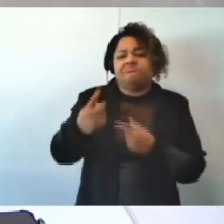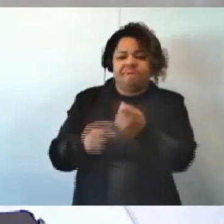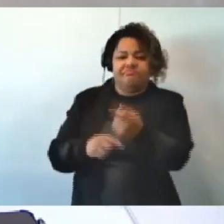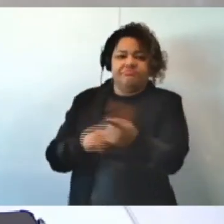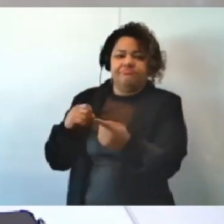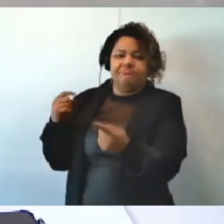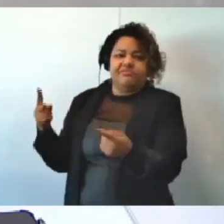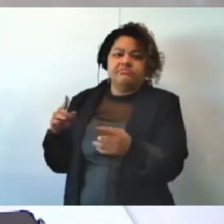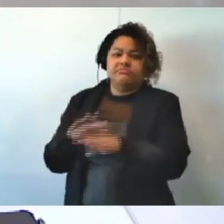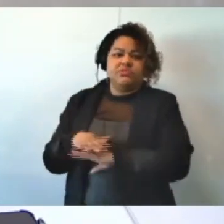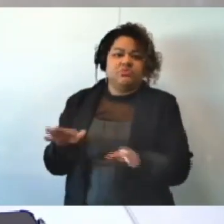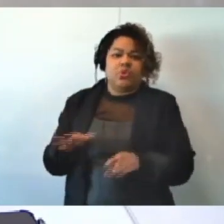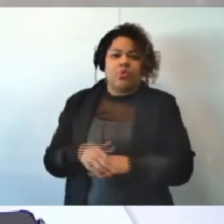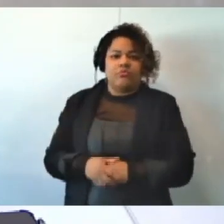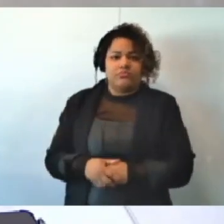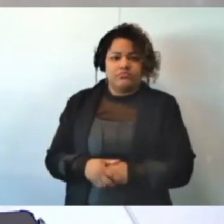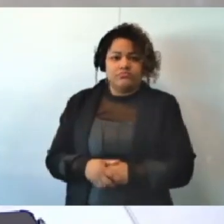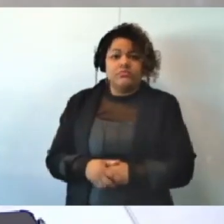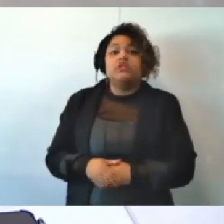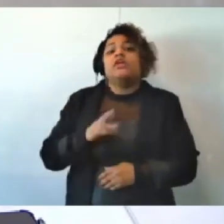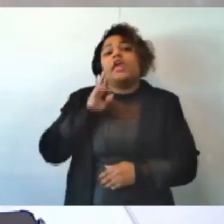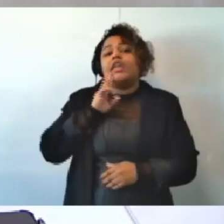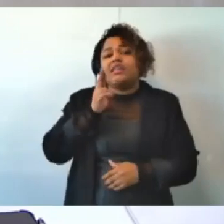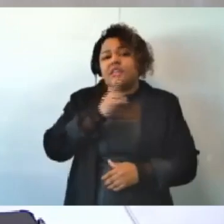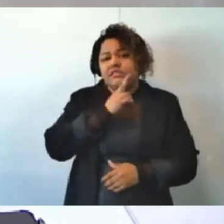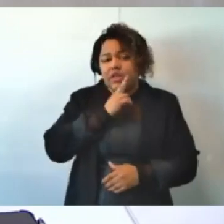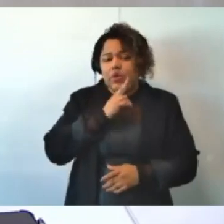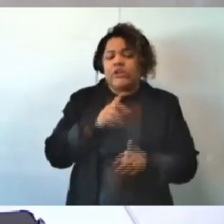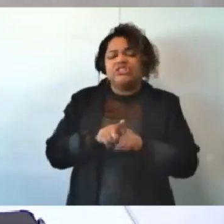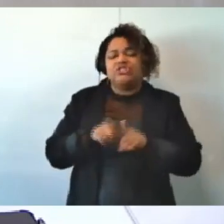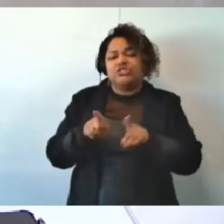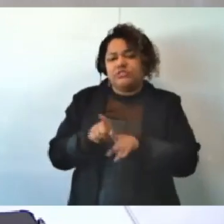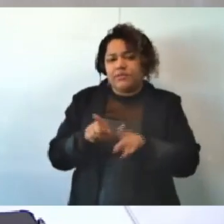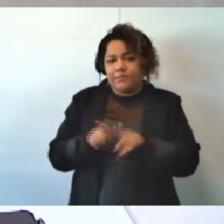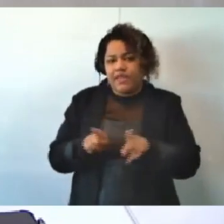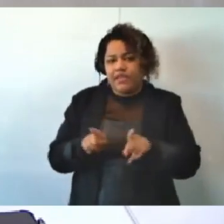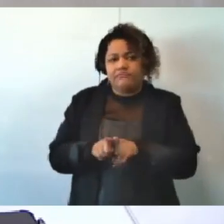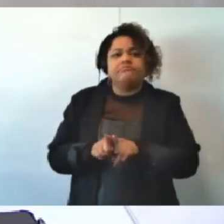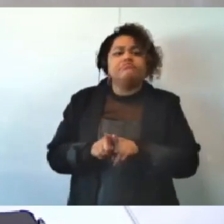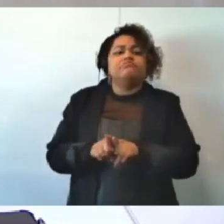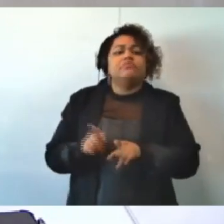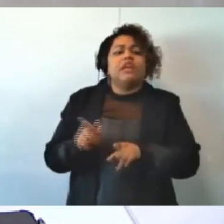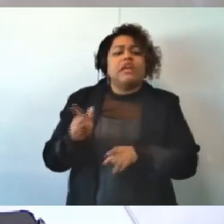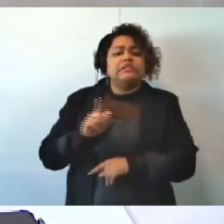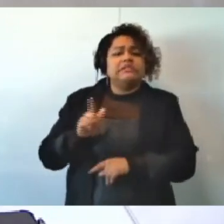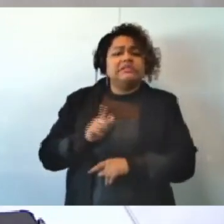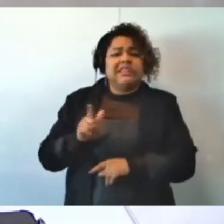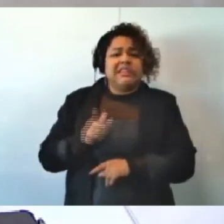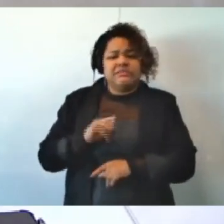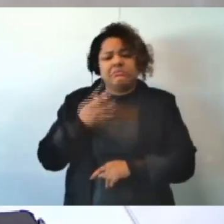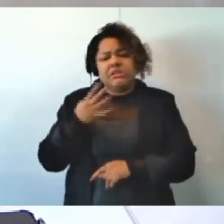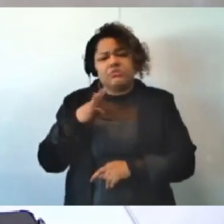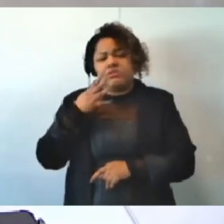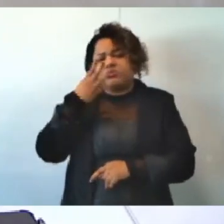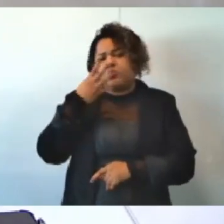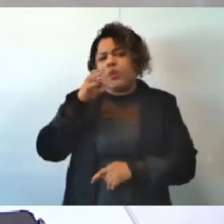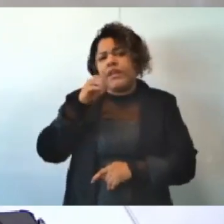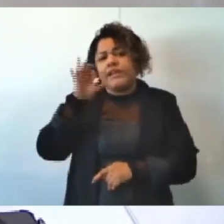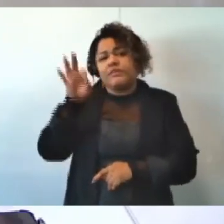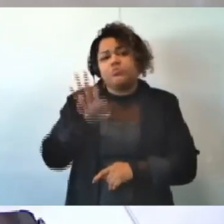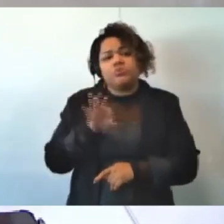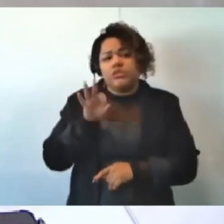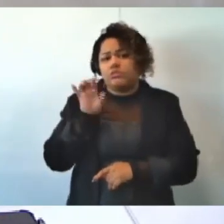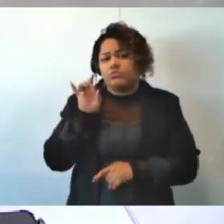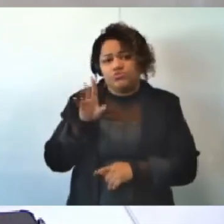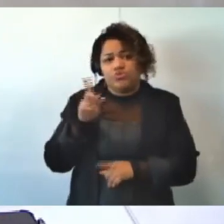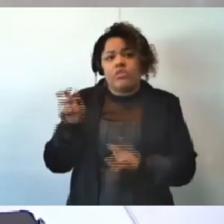com uma ocupação na média de apenas 40% da capacidade deles, e isso